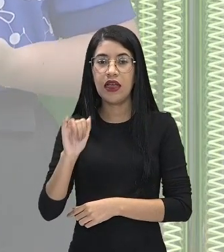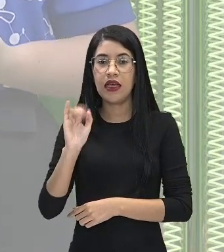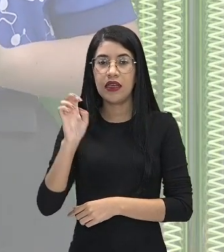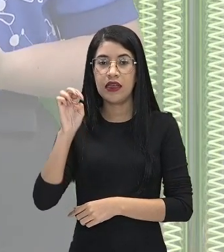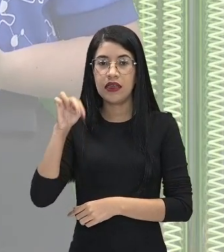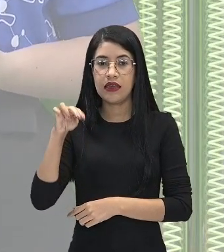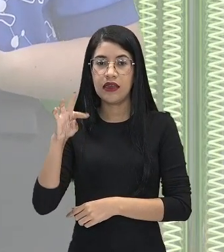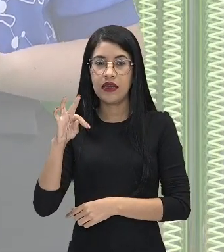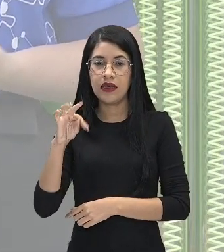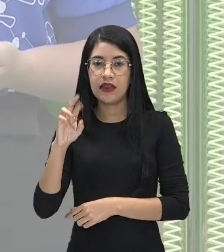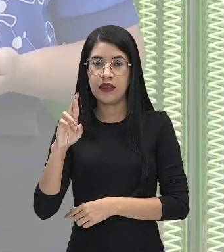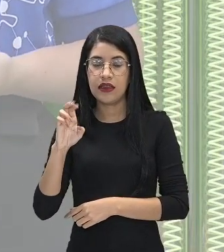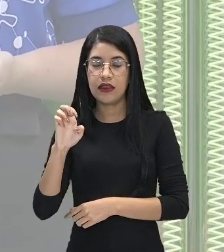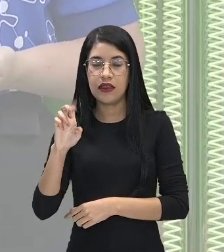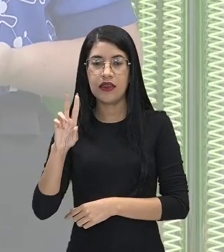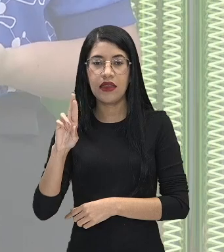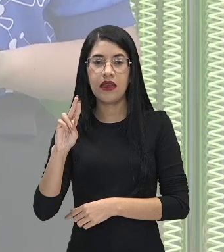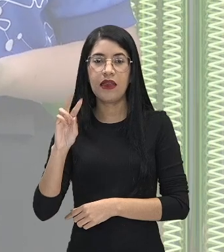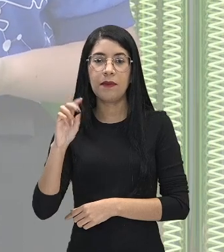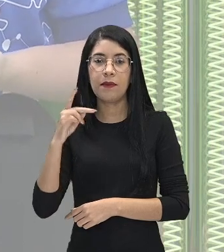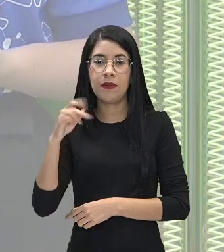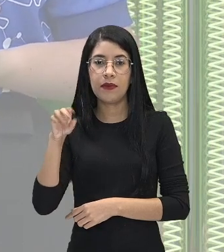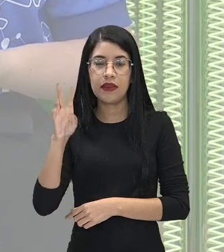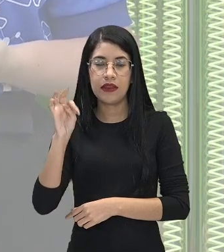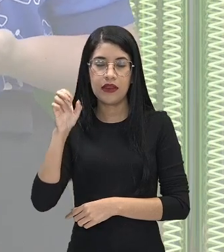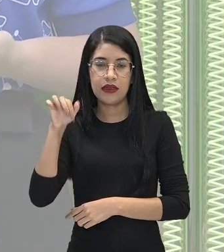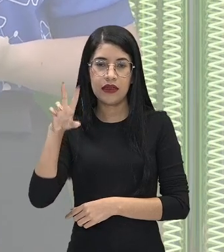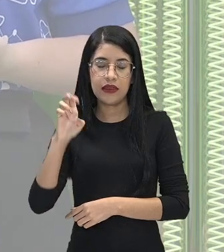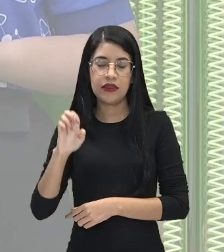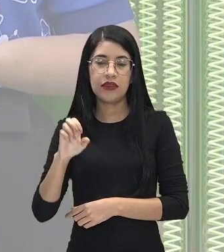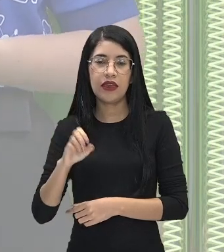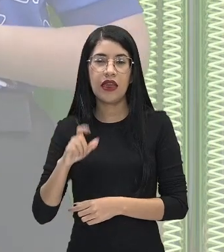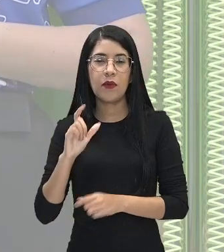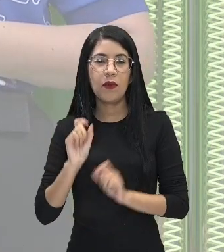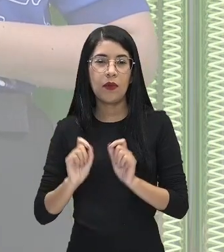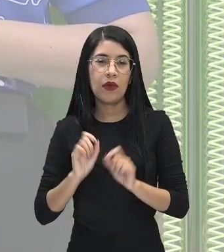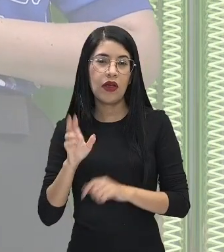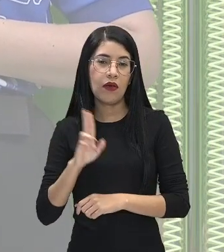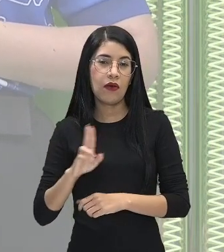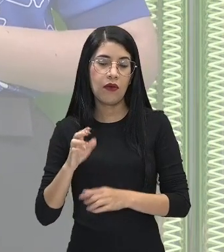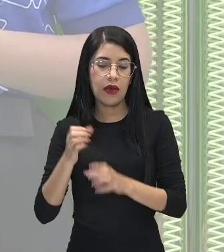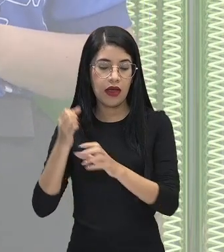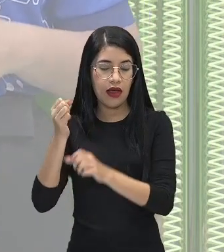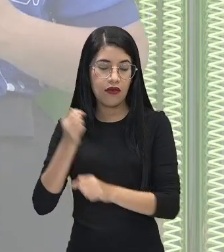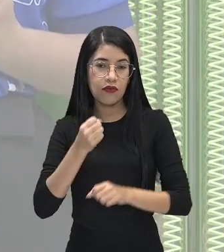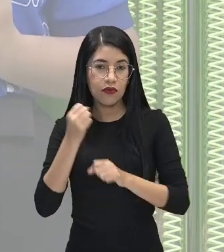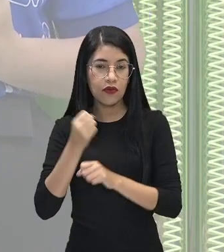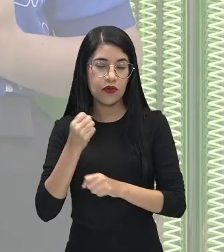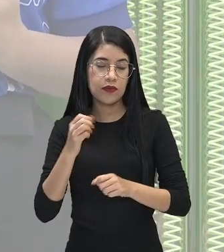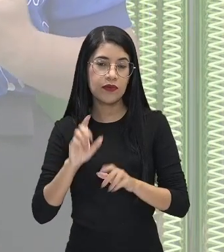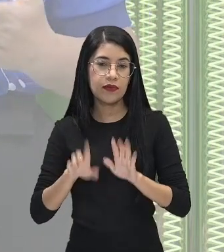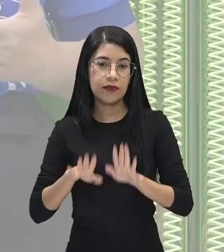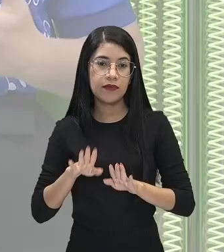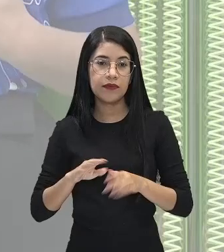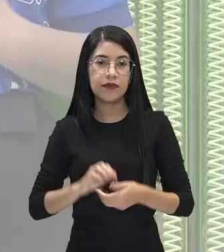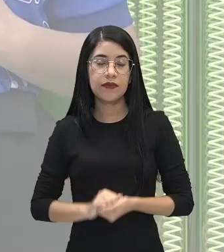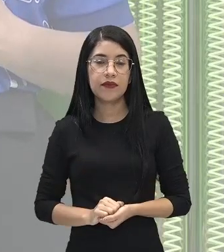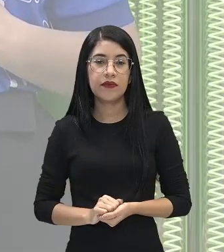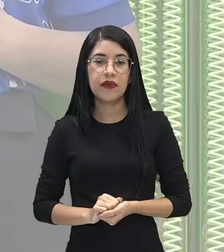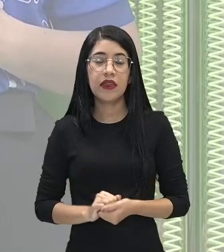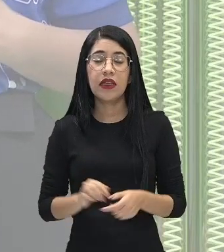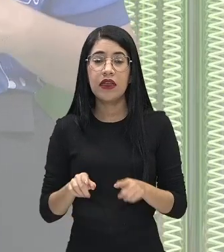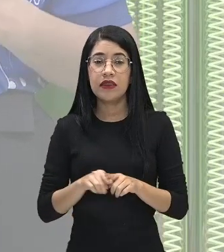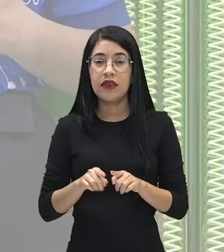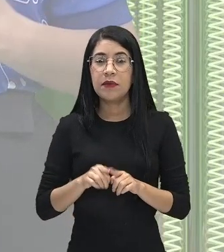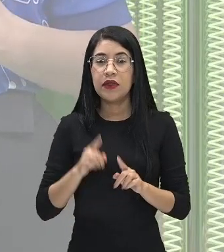a ser aplicada sobre ela vai estar no meio, né, entre essas duas extremidades, certo? Ainda falando, né, dessa